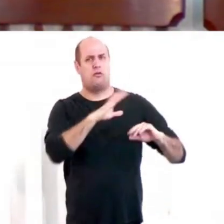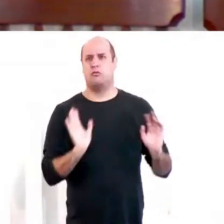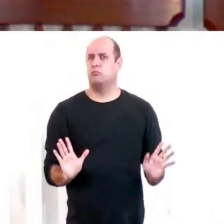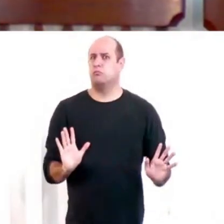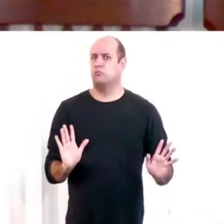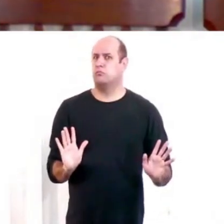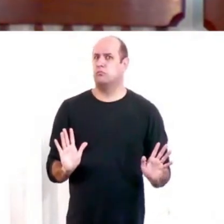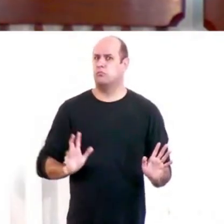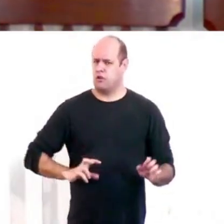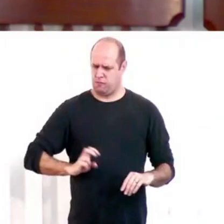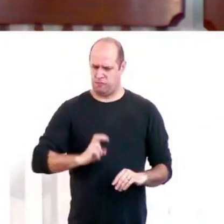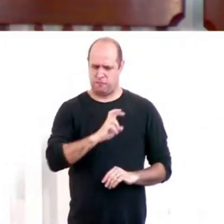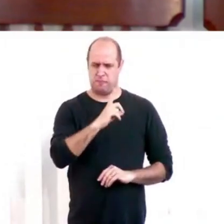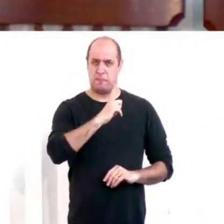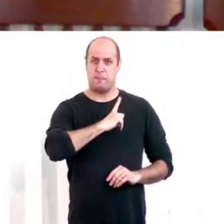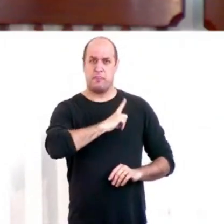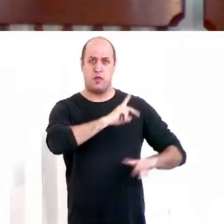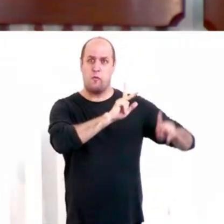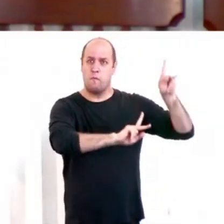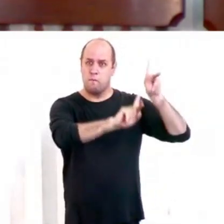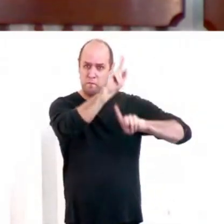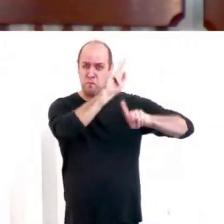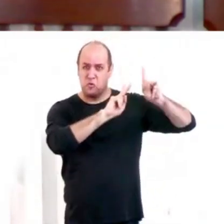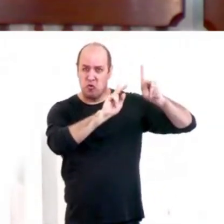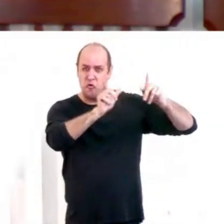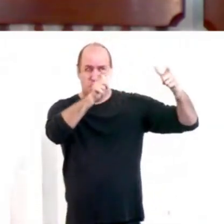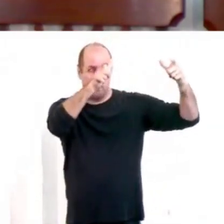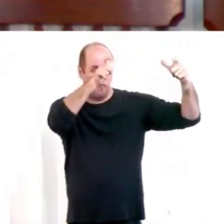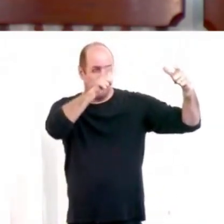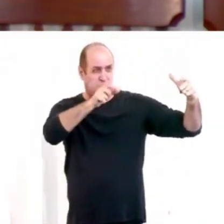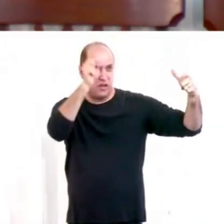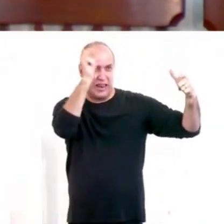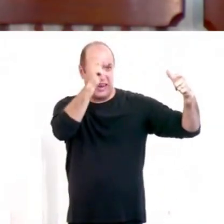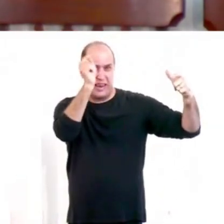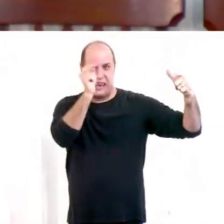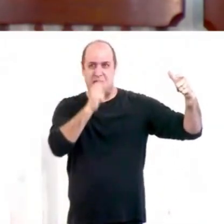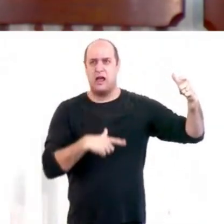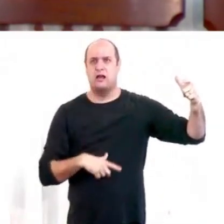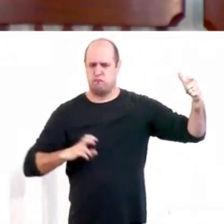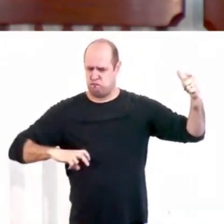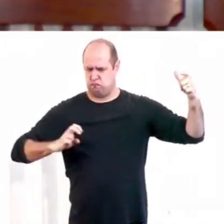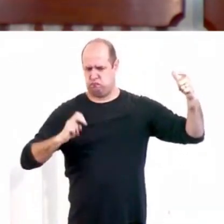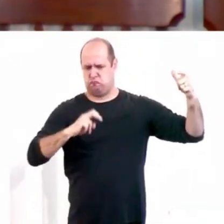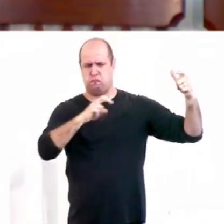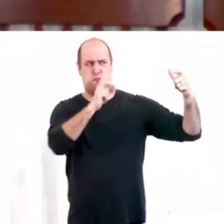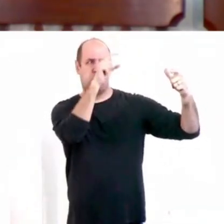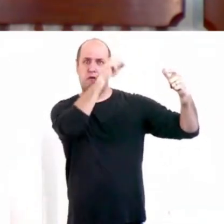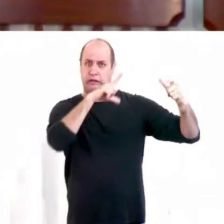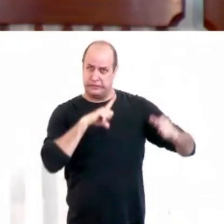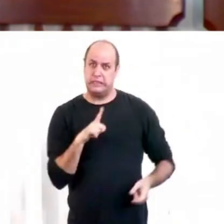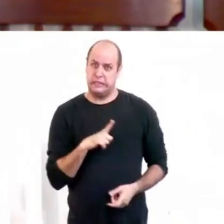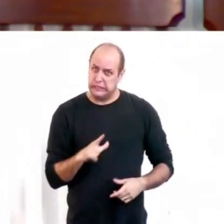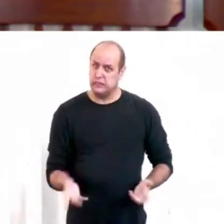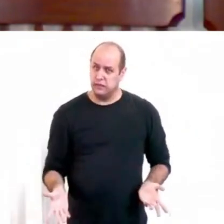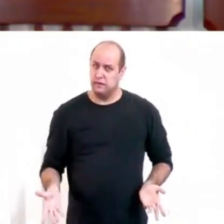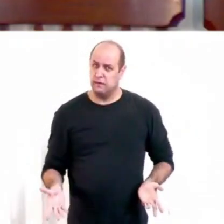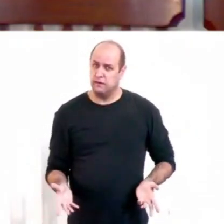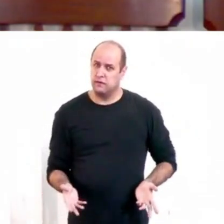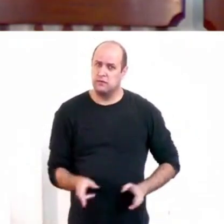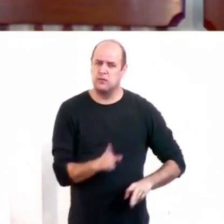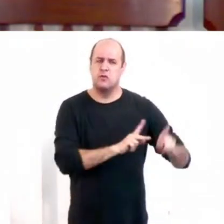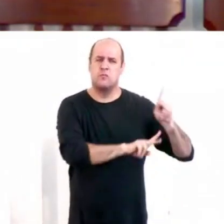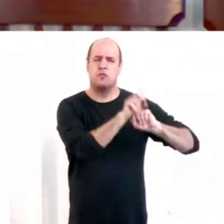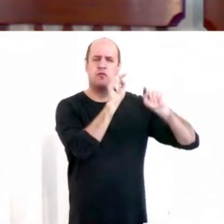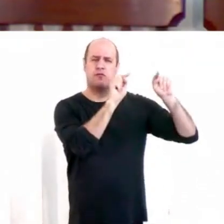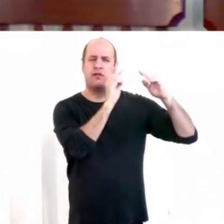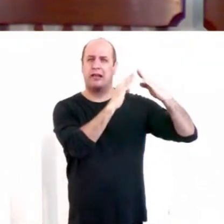você sabia que tem uma grande população de nepaleses vivendo nas montanhas do Everest? E essa população não tem